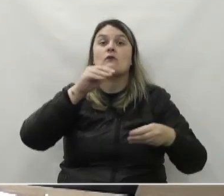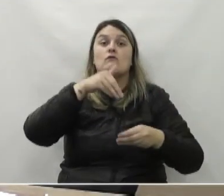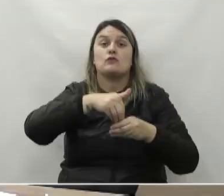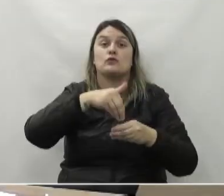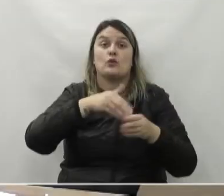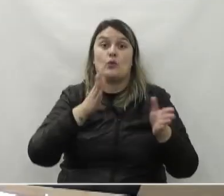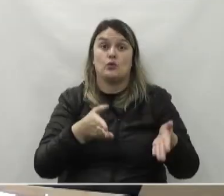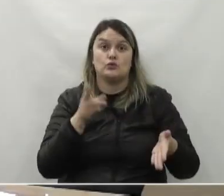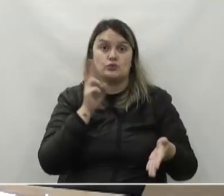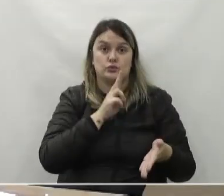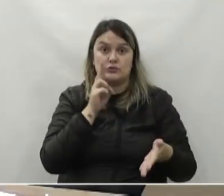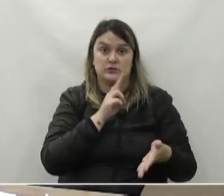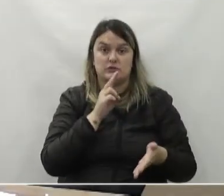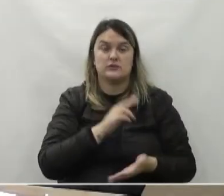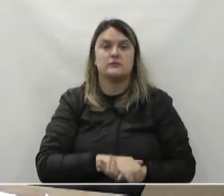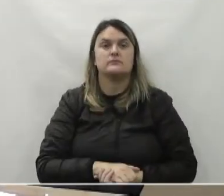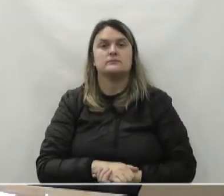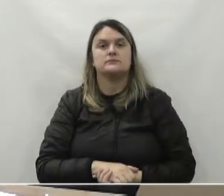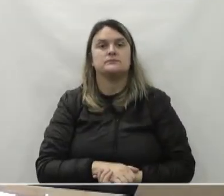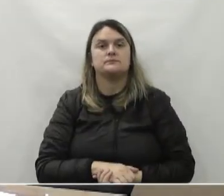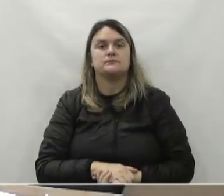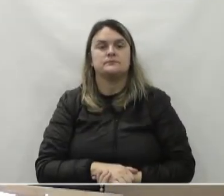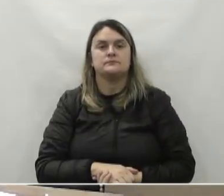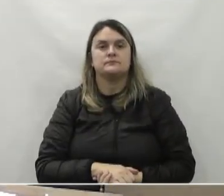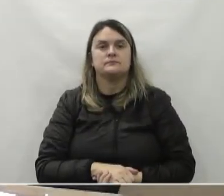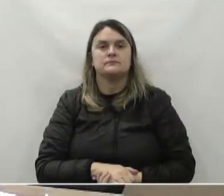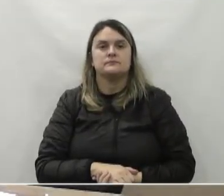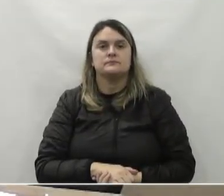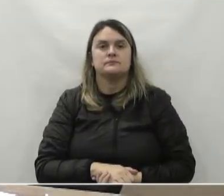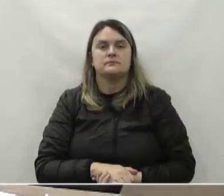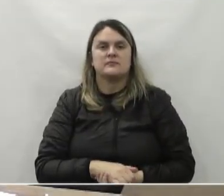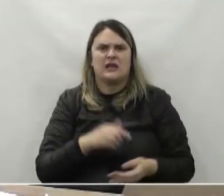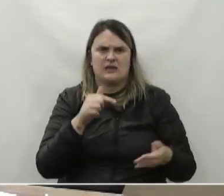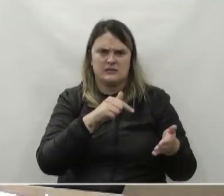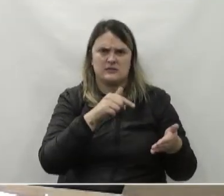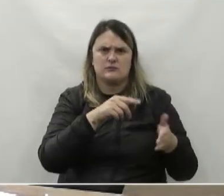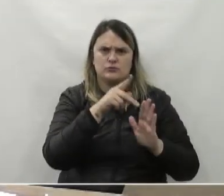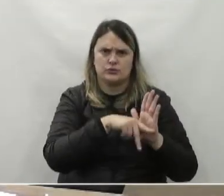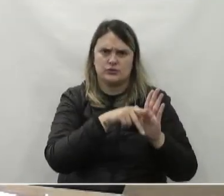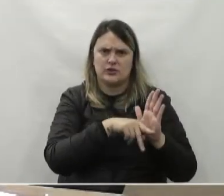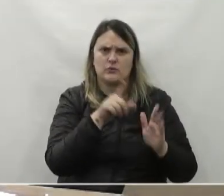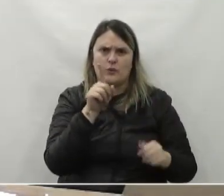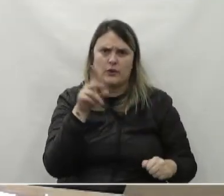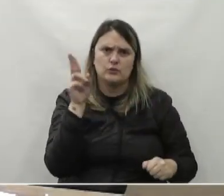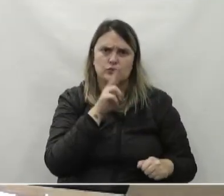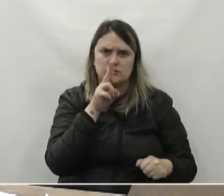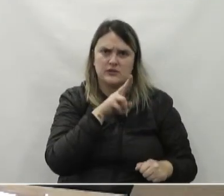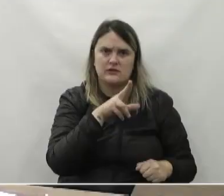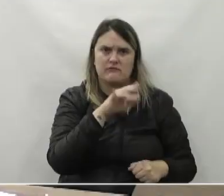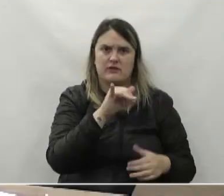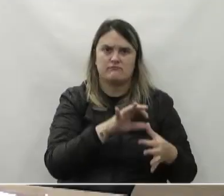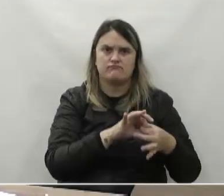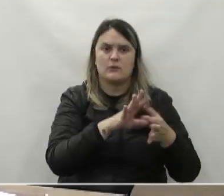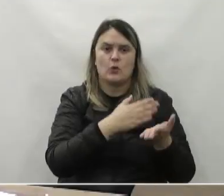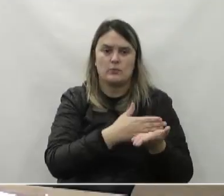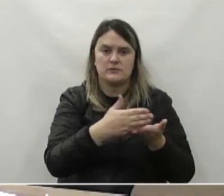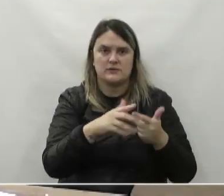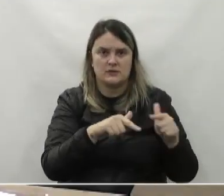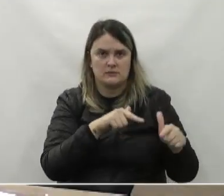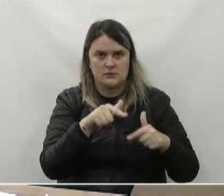hoje é a urgência, né, uma urgência do projeto que vai autorizar a ordem de